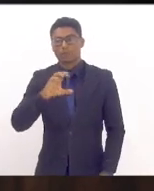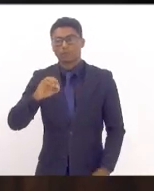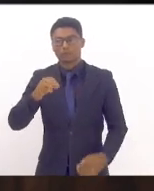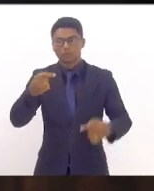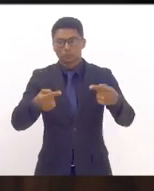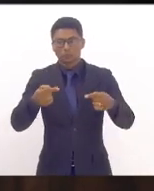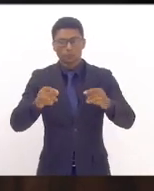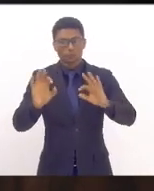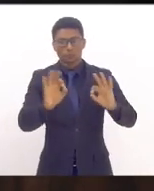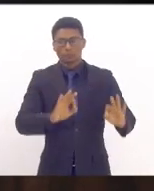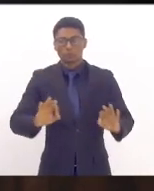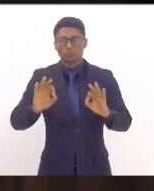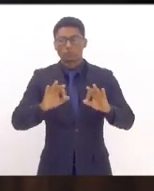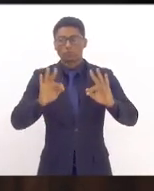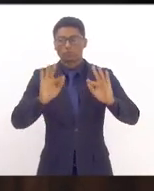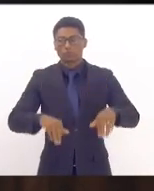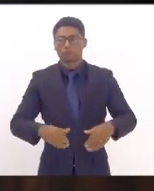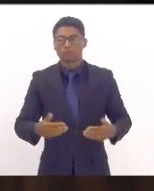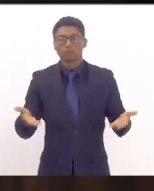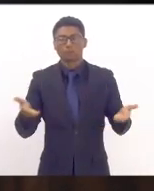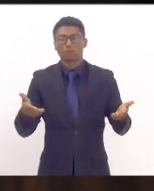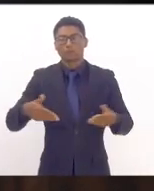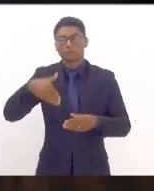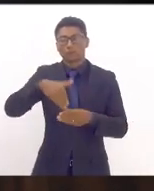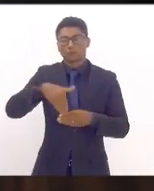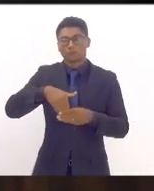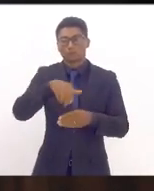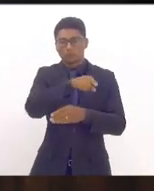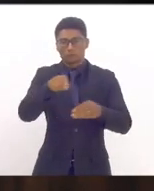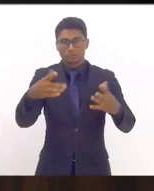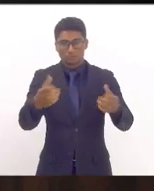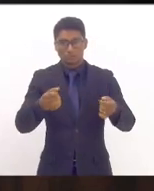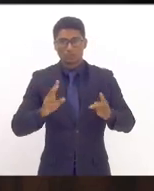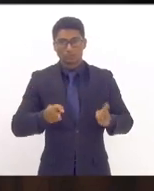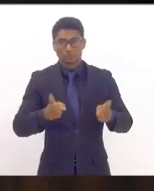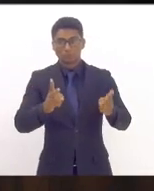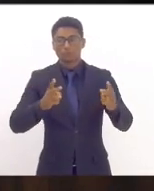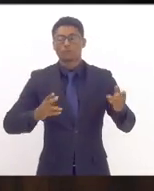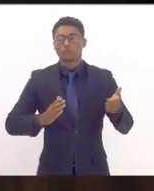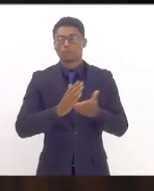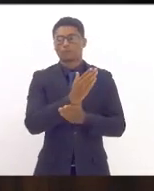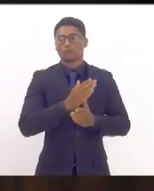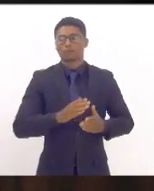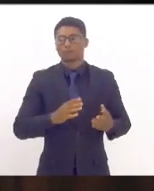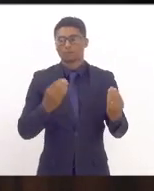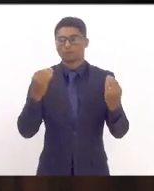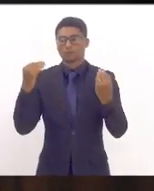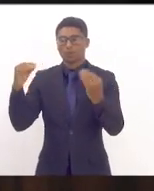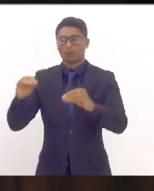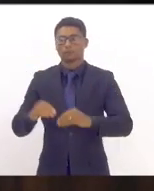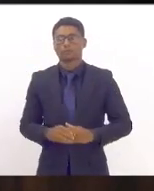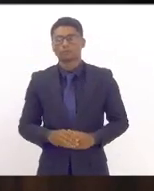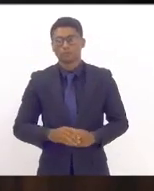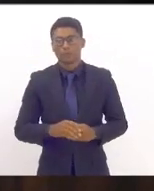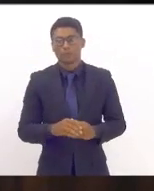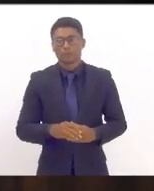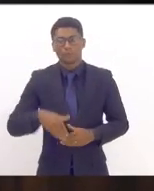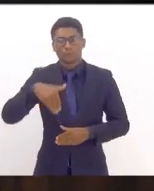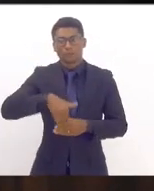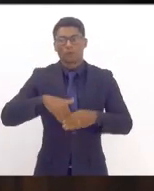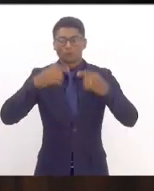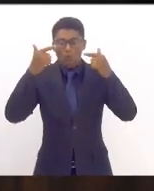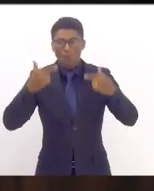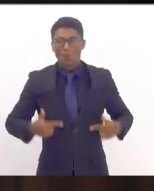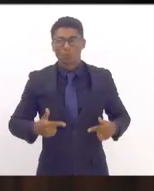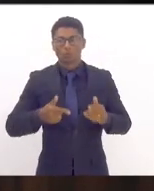discussão Serra da discussão em votação senhores que aprovam permaneça Como estão aprovado vai à promulgação com voto pela abstenção